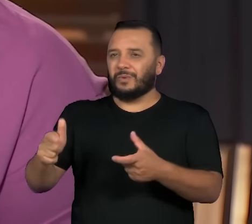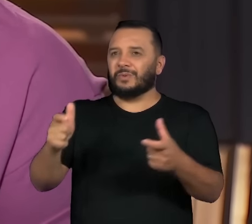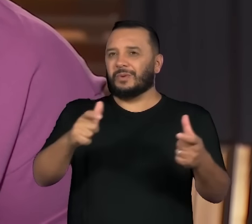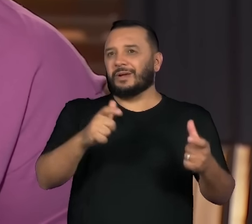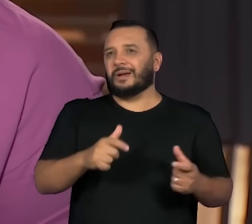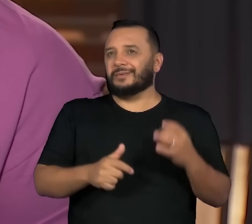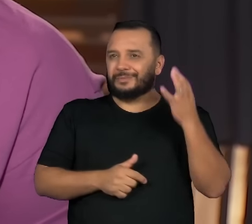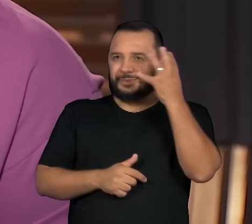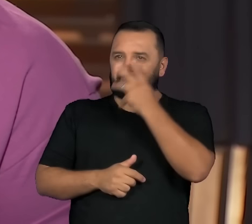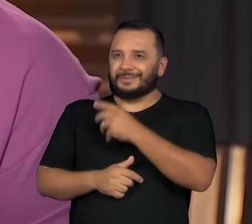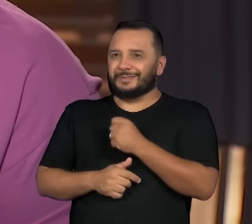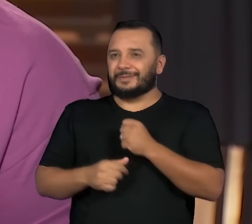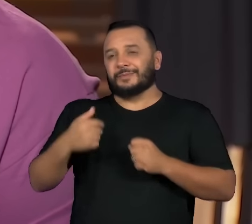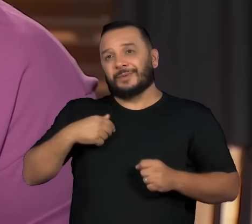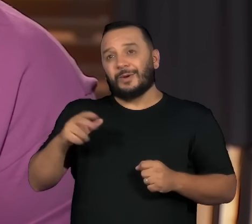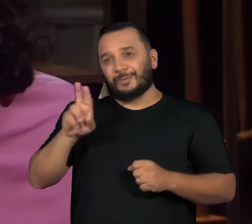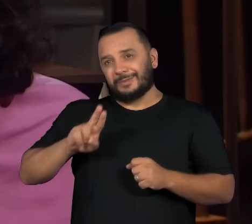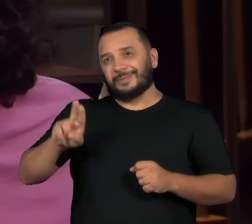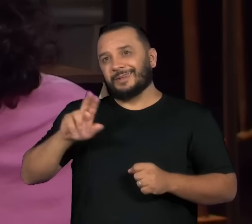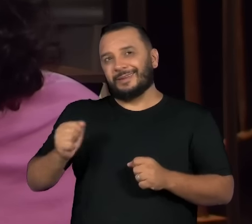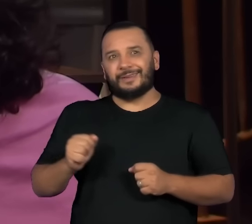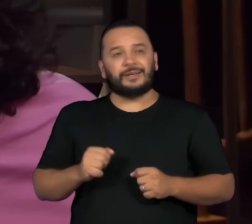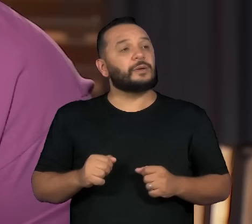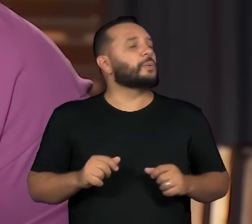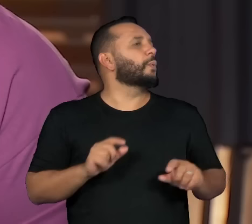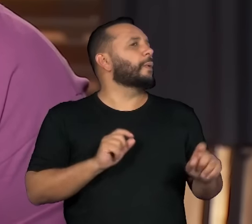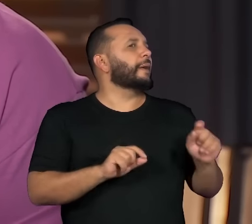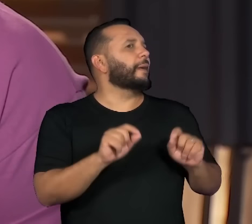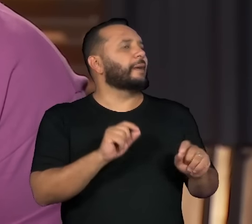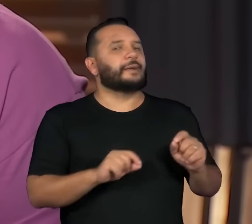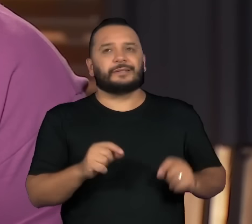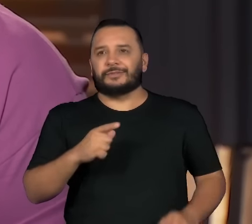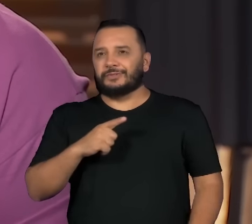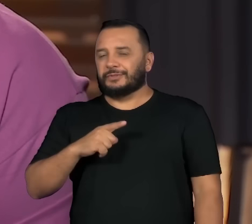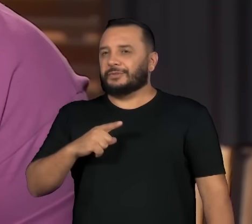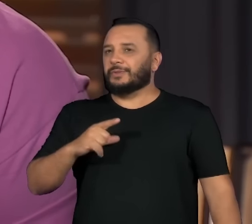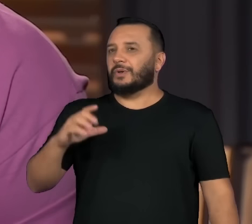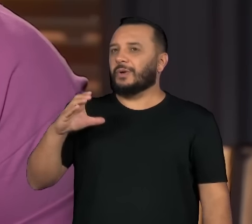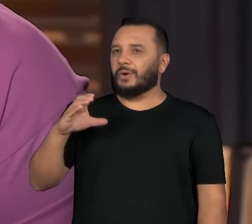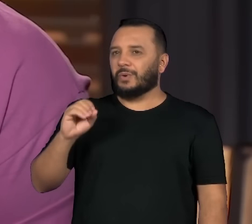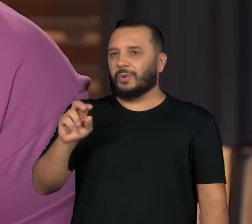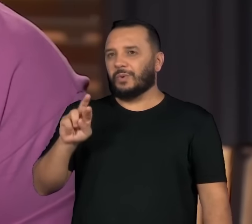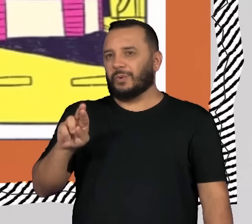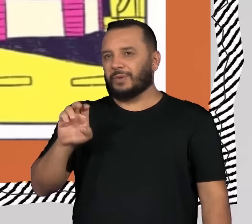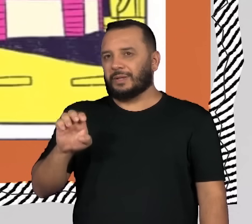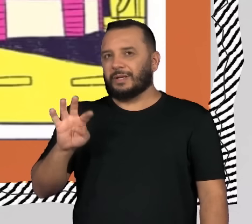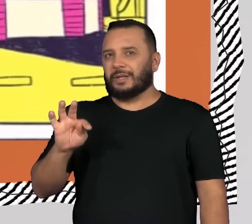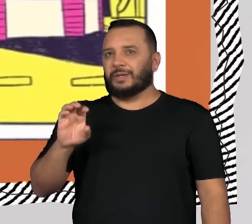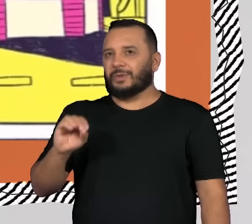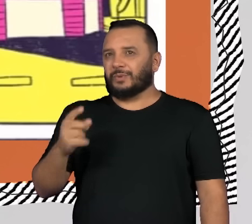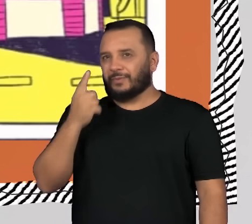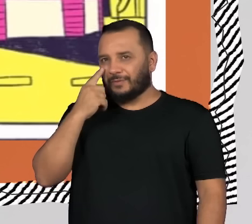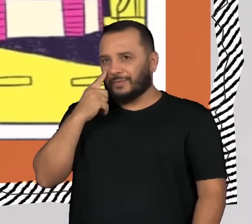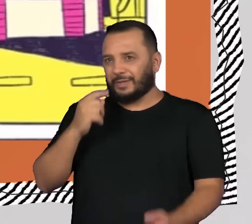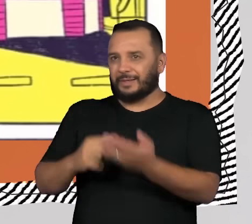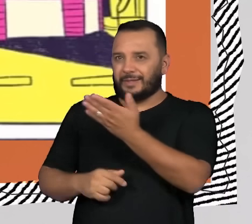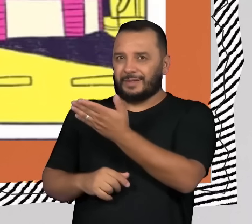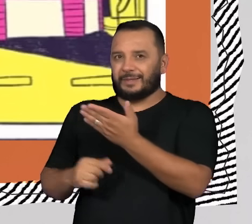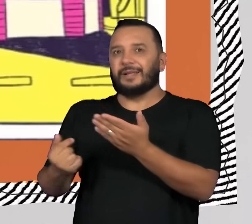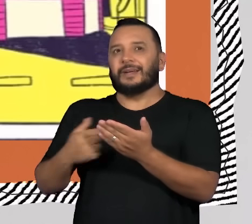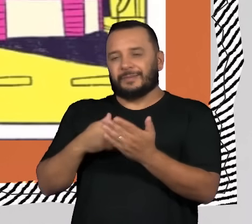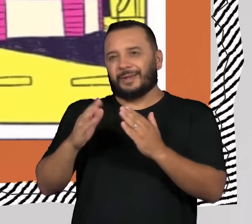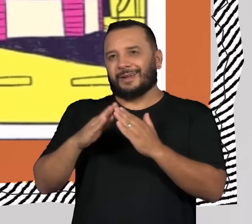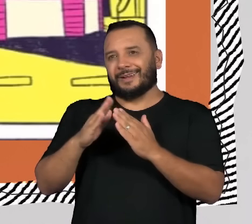acho bonito, para usar de cenário. Tipo então, o quê? Tipo o coreto. Tem um coreto que em algum momento a Arlindo tá indo para casa de